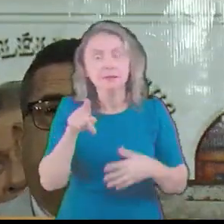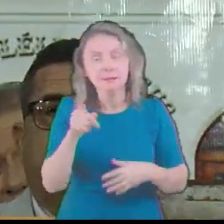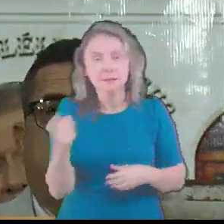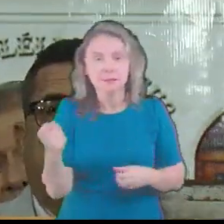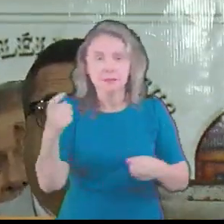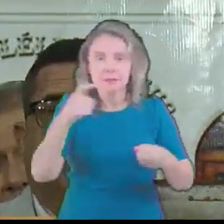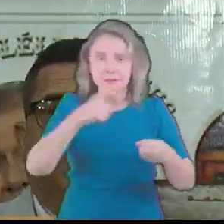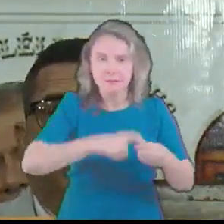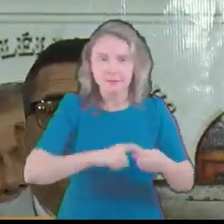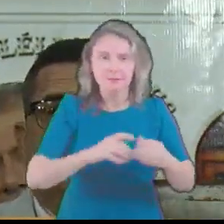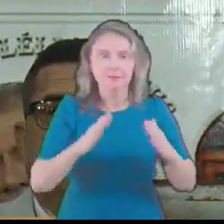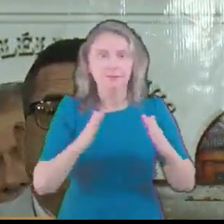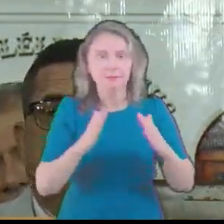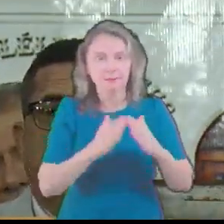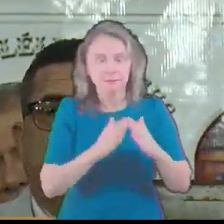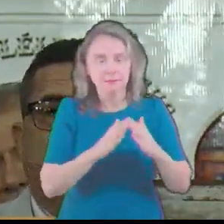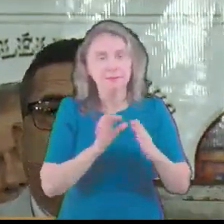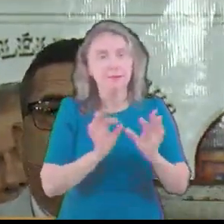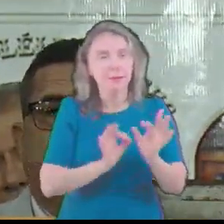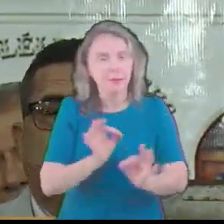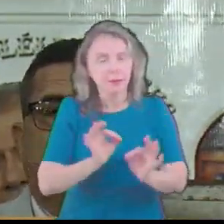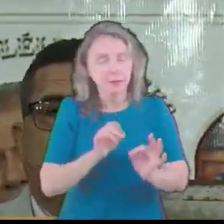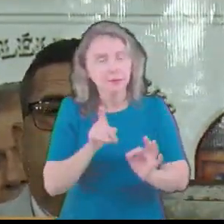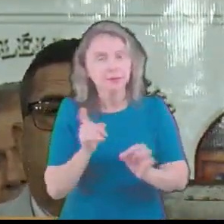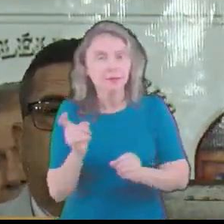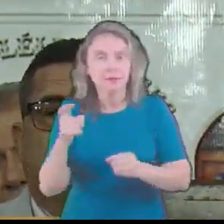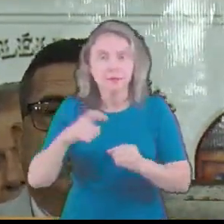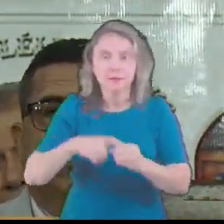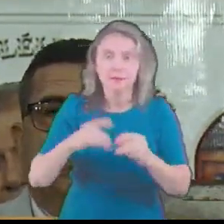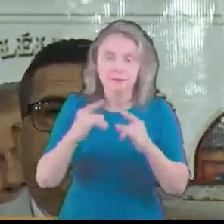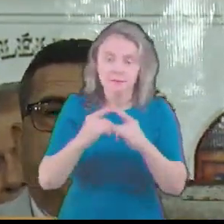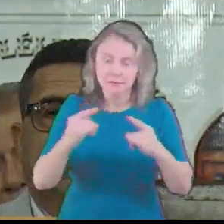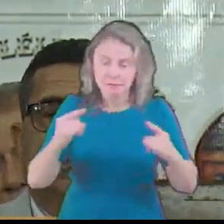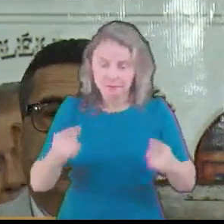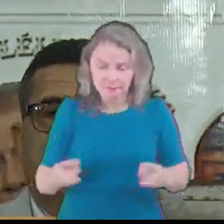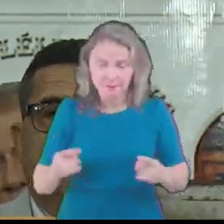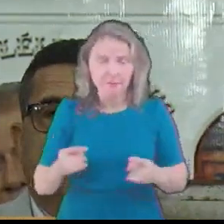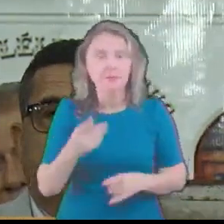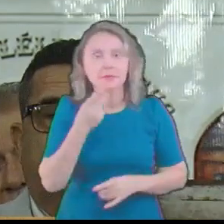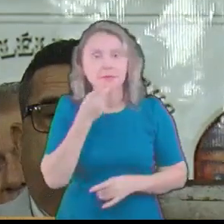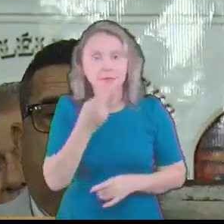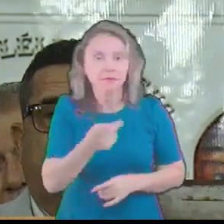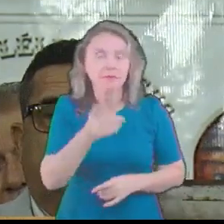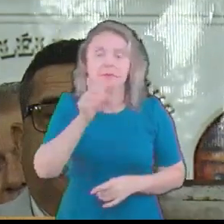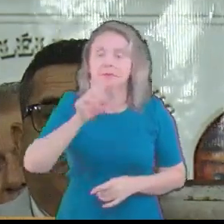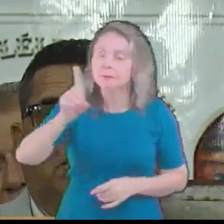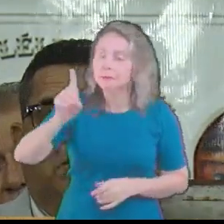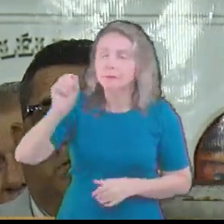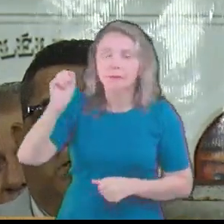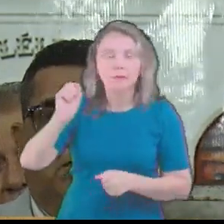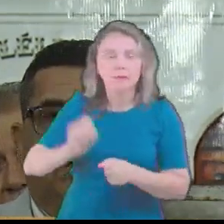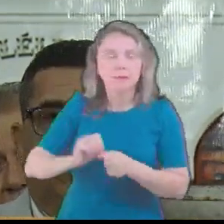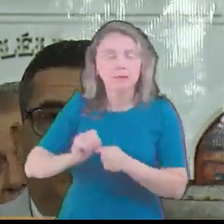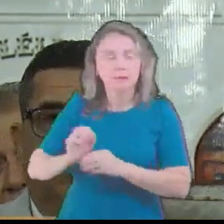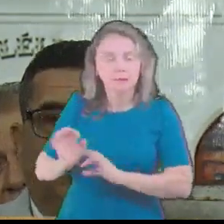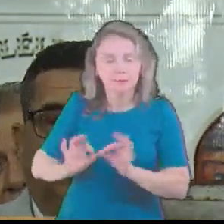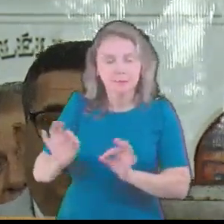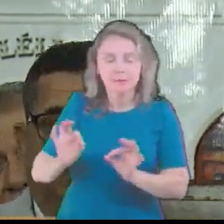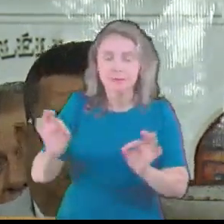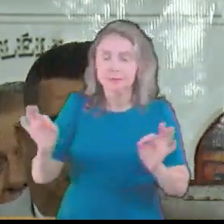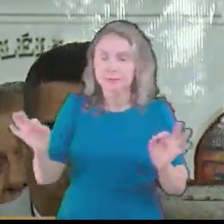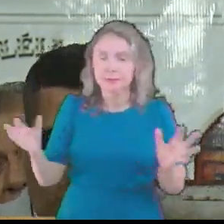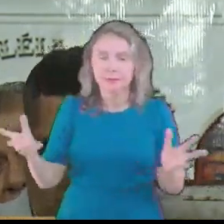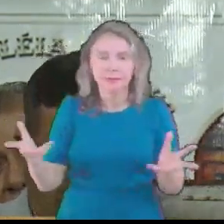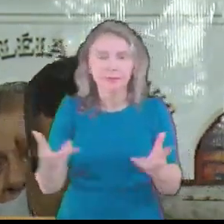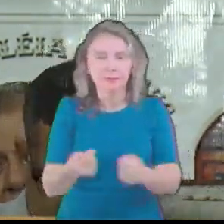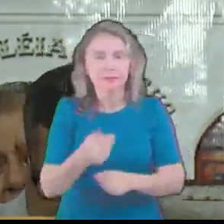prepare-se para voltar para esta tenda e dizer: Deus fez algo extraordinário na minha vida. Por